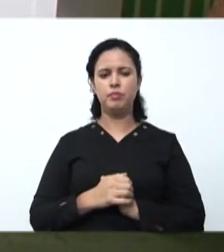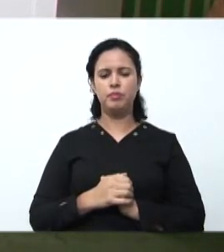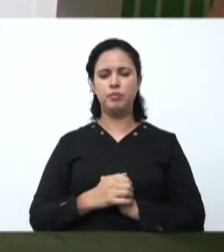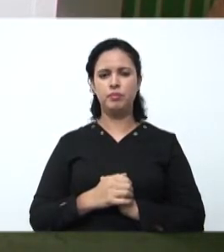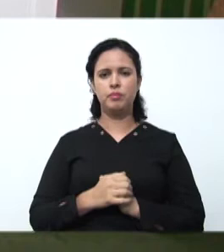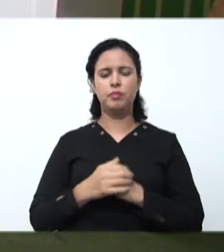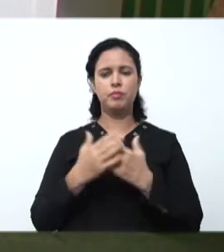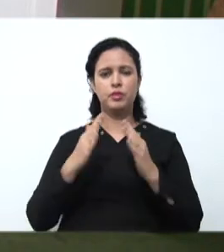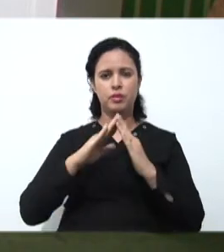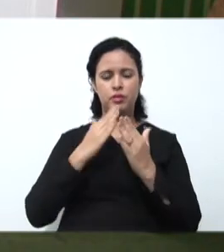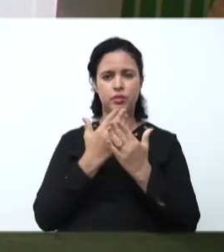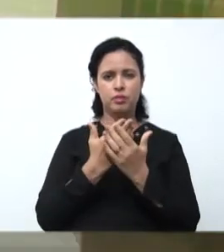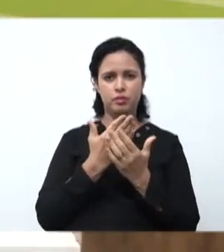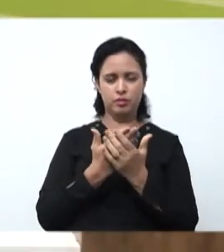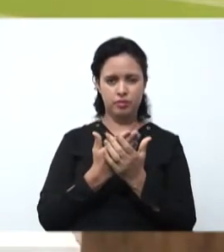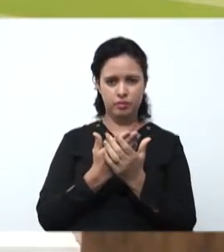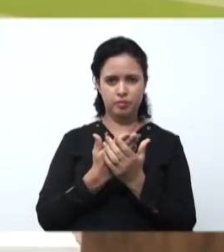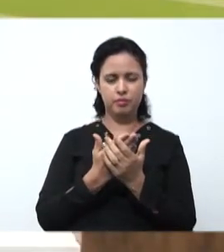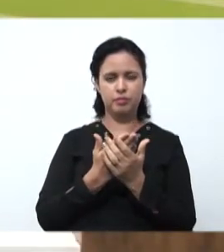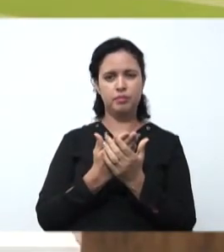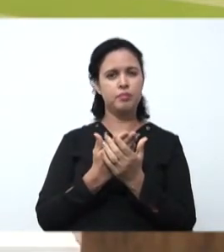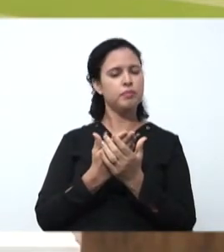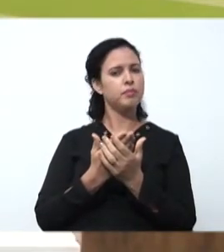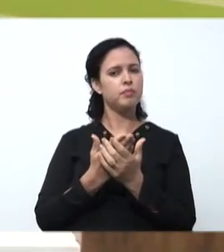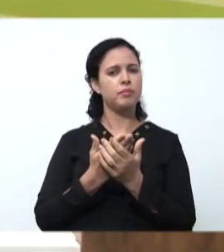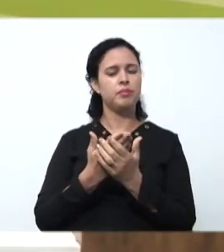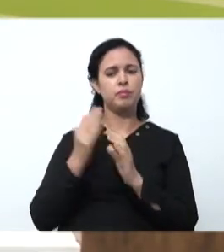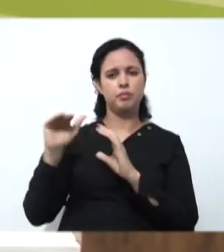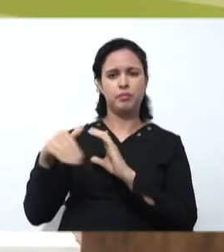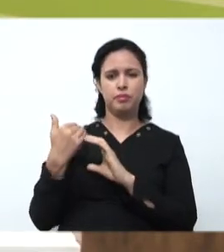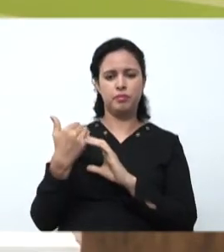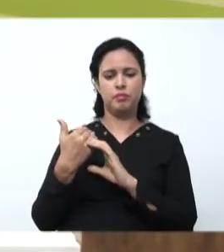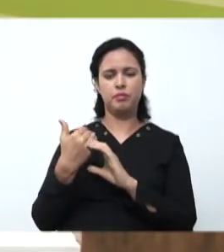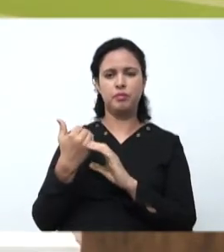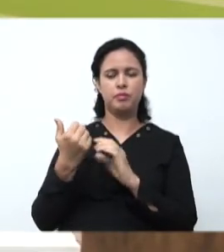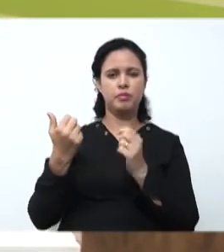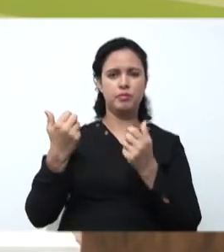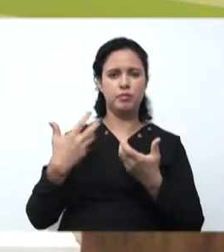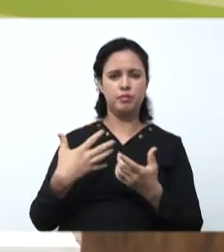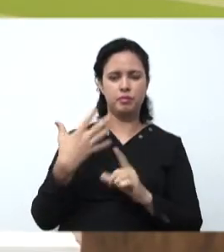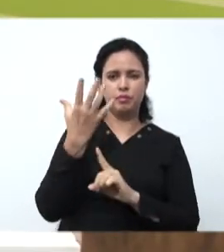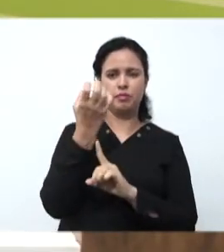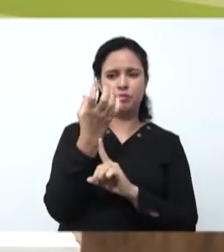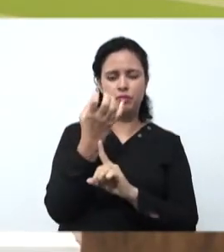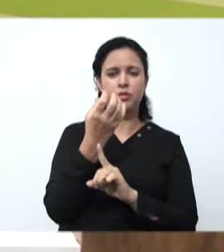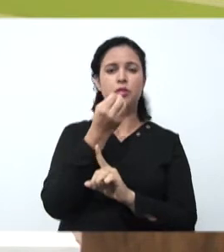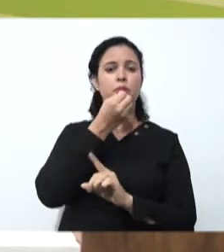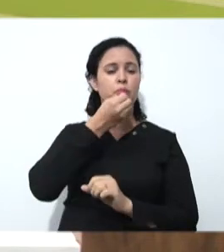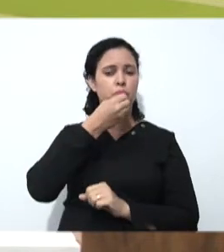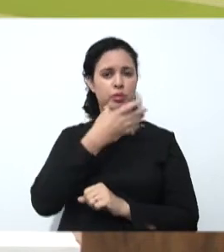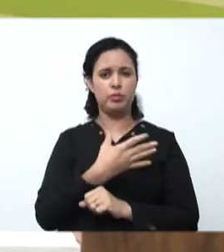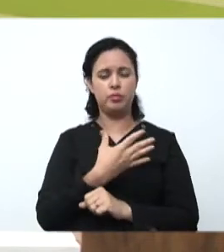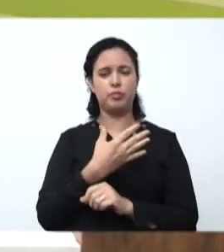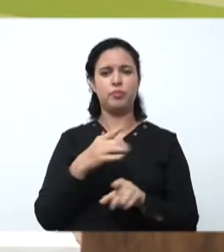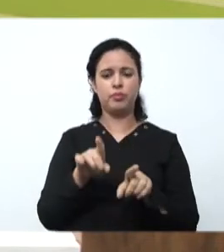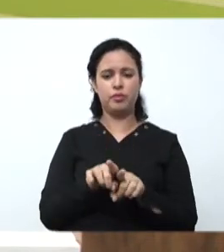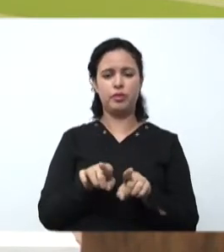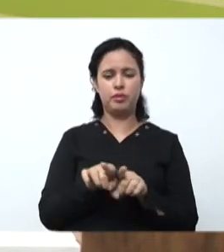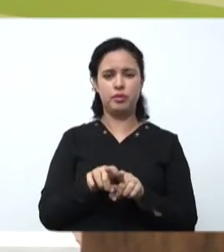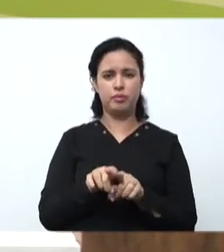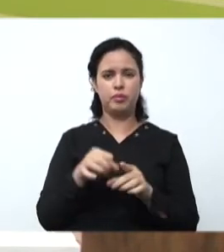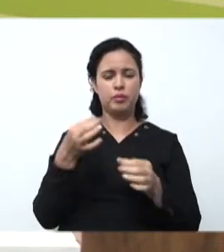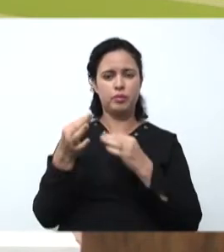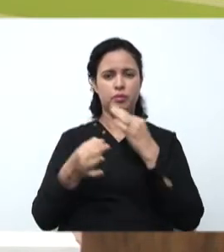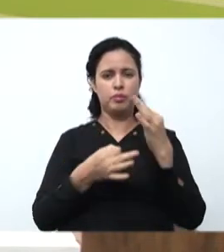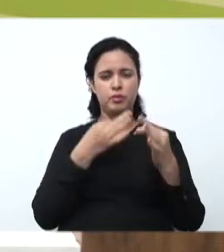A escola Jean Piaget, né, dizendo que agora o sinal está muito bom. Coisa boa. Eu queria aproveitar para fazer um